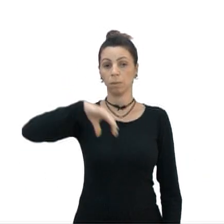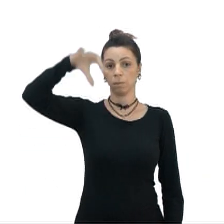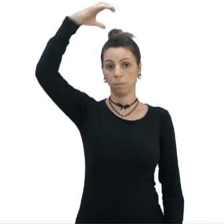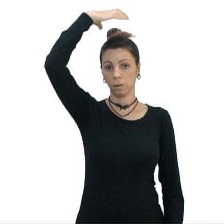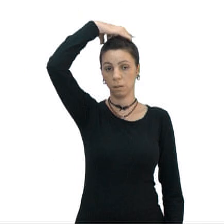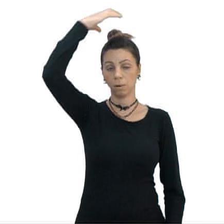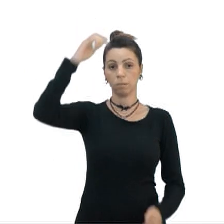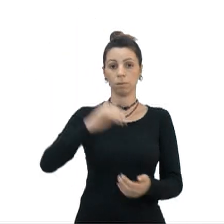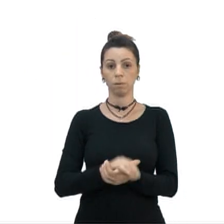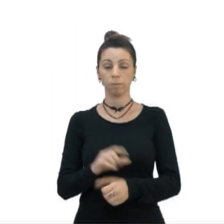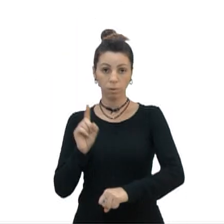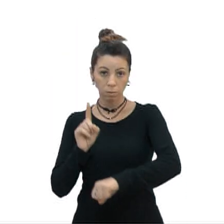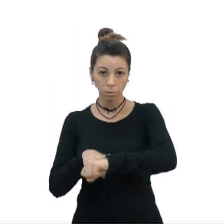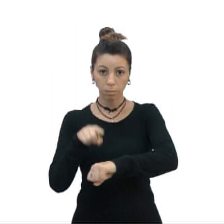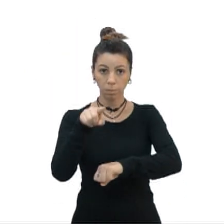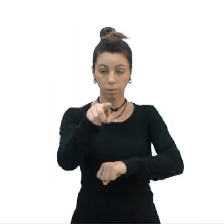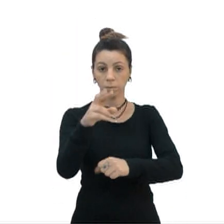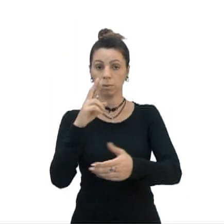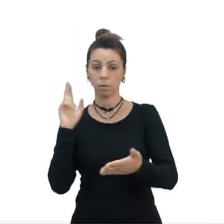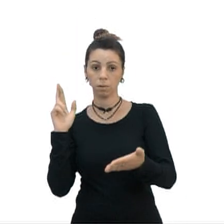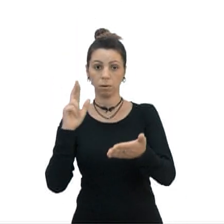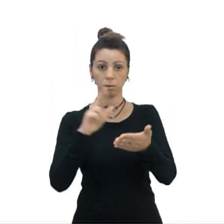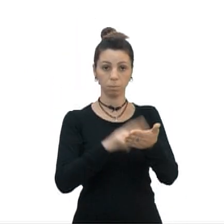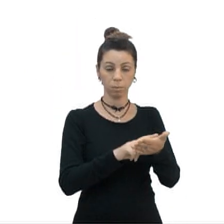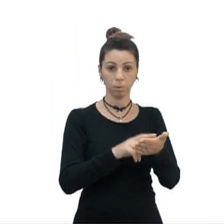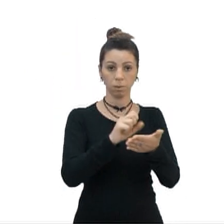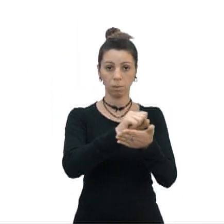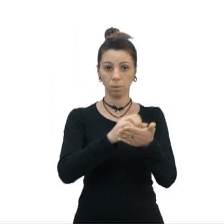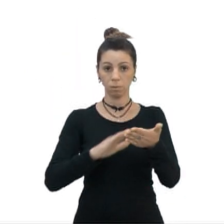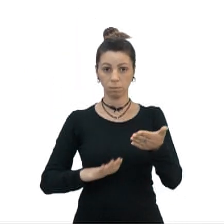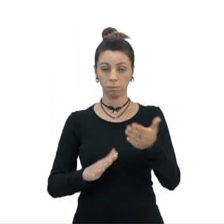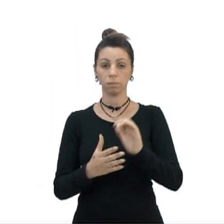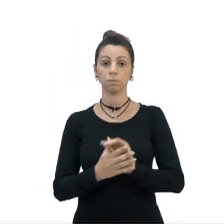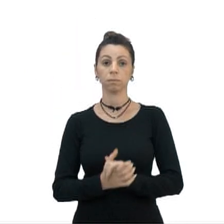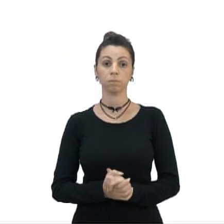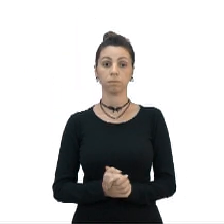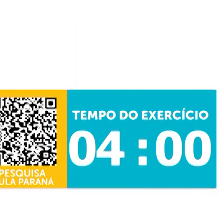para que vocês possam responder essas questões.